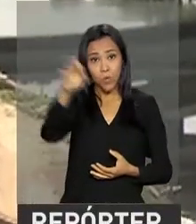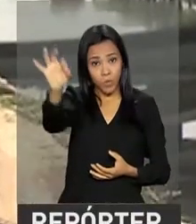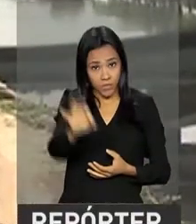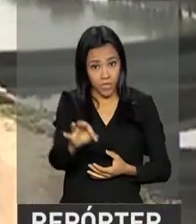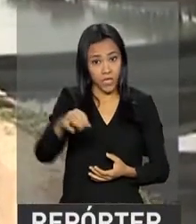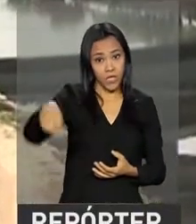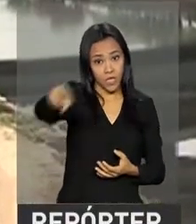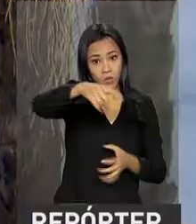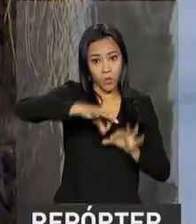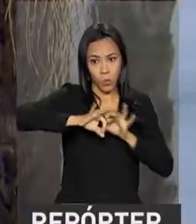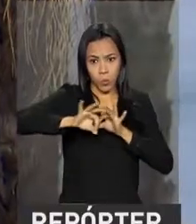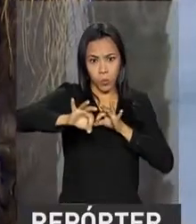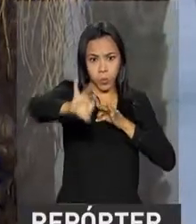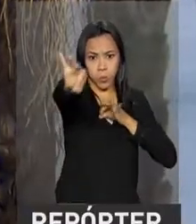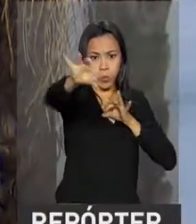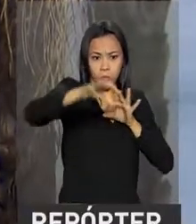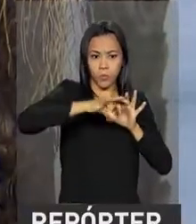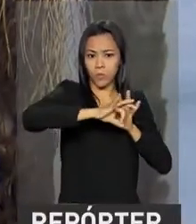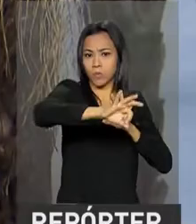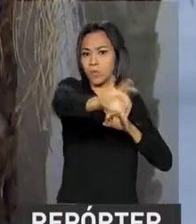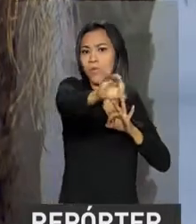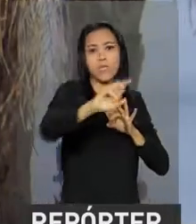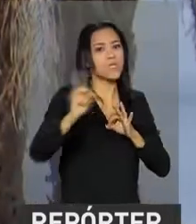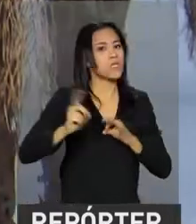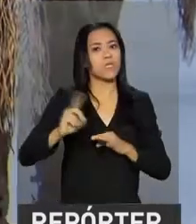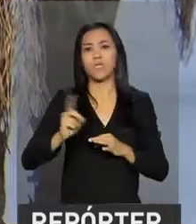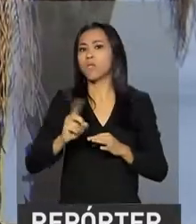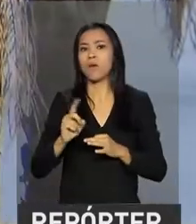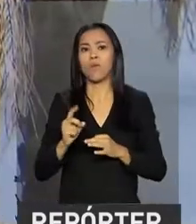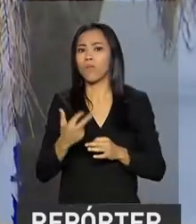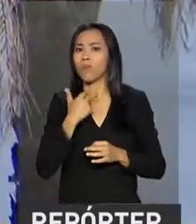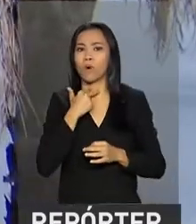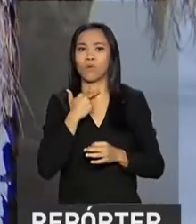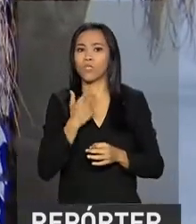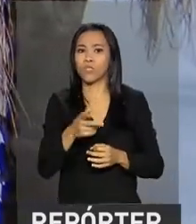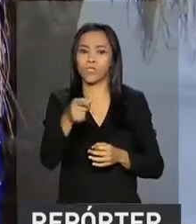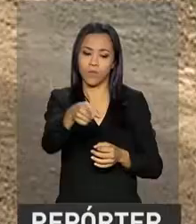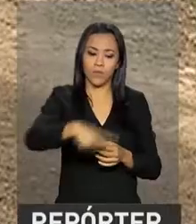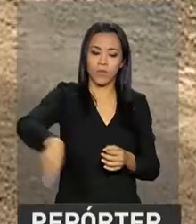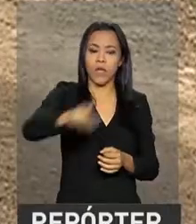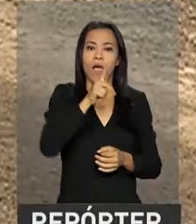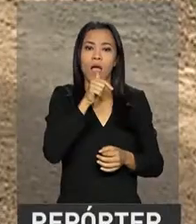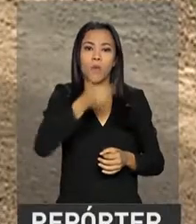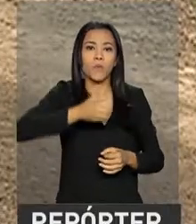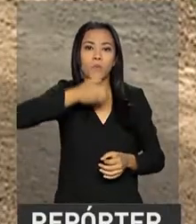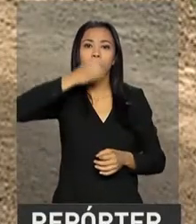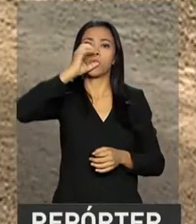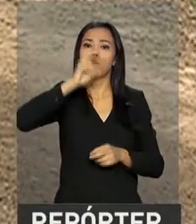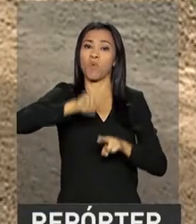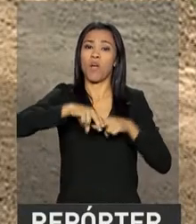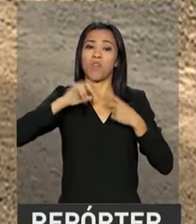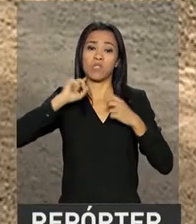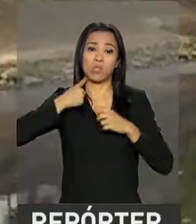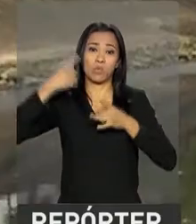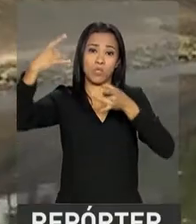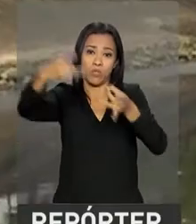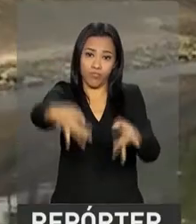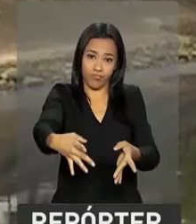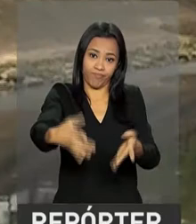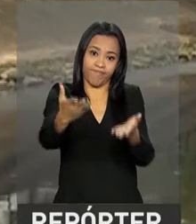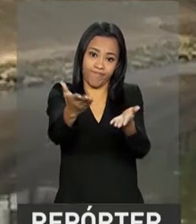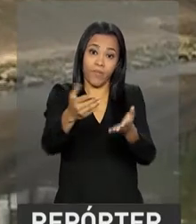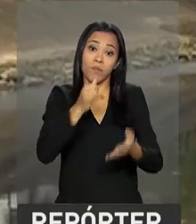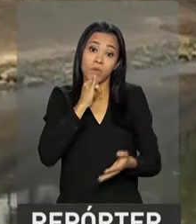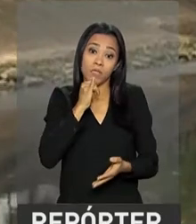dessa extensão não são permitidas a captação para abastecimento humano devido à poluição hídrica. O